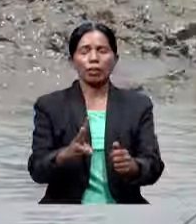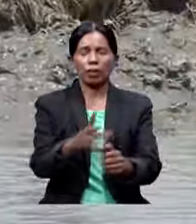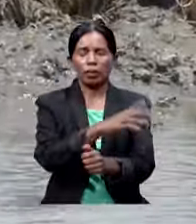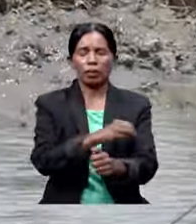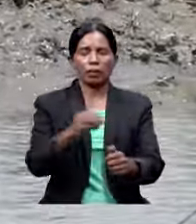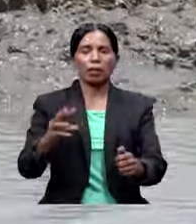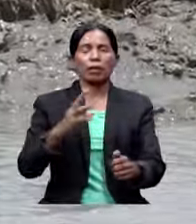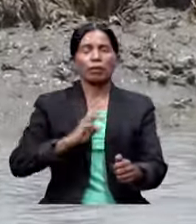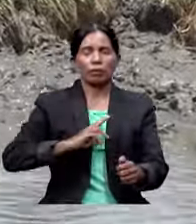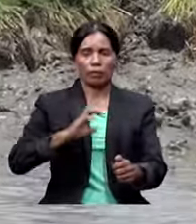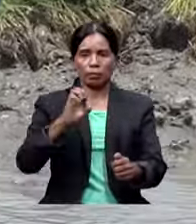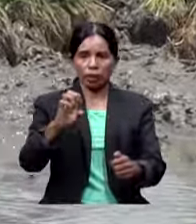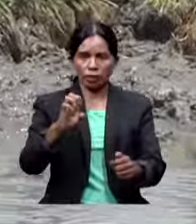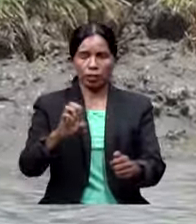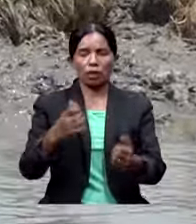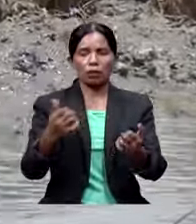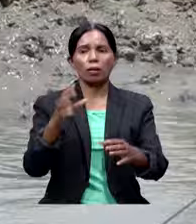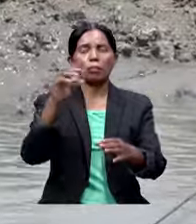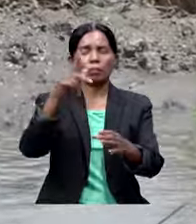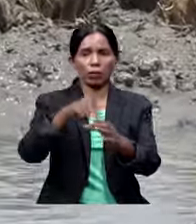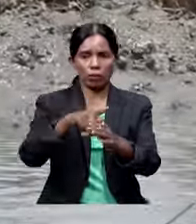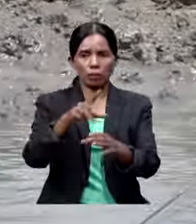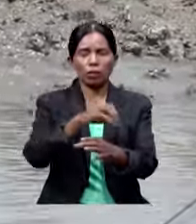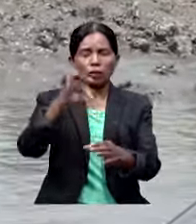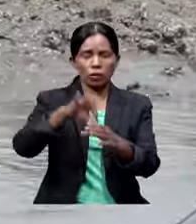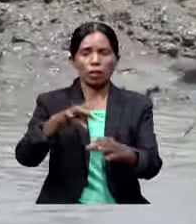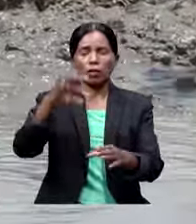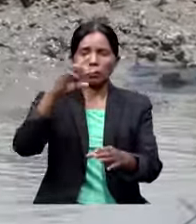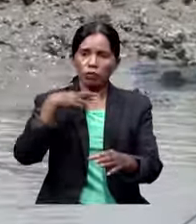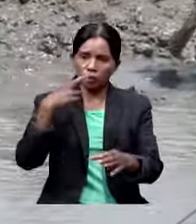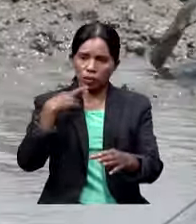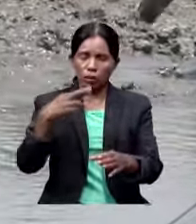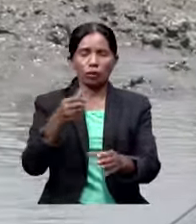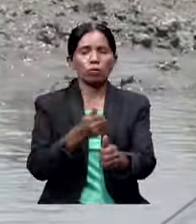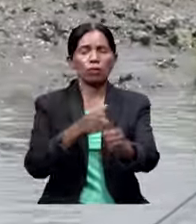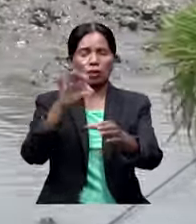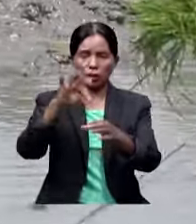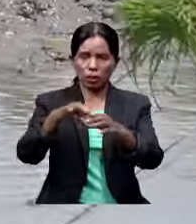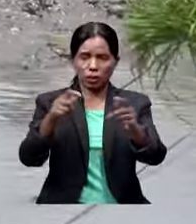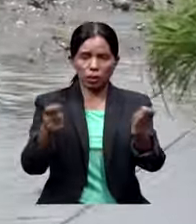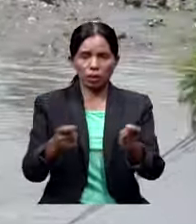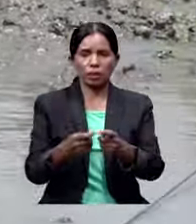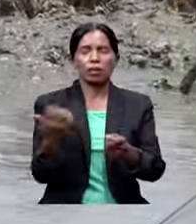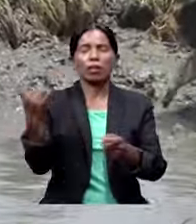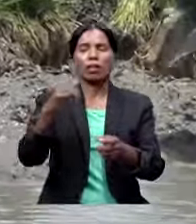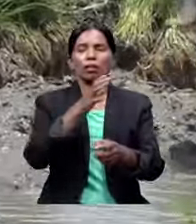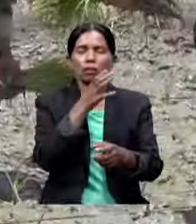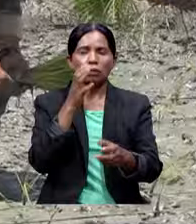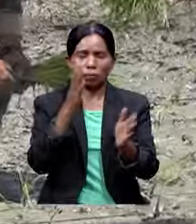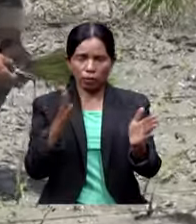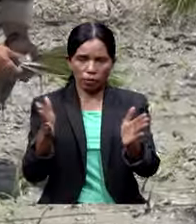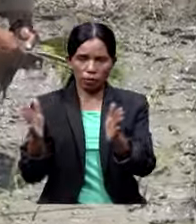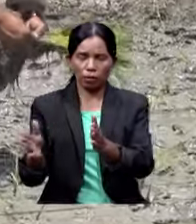masinia magdarau ne hau ona programa de plot nune mos tur tipu de plot ne hatudu agricultor sira se prepara fini